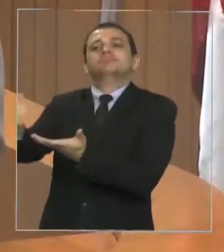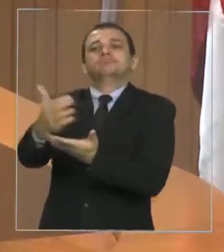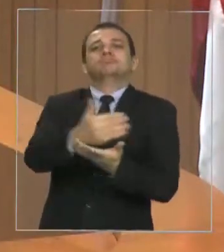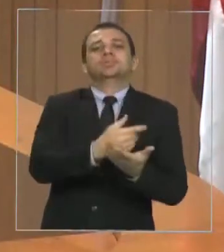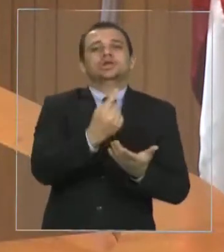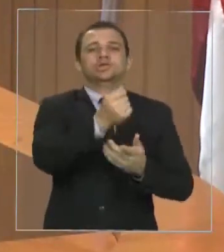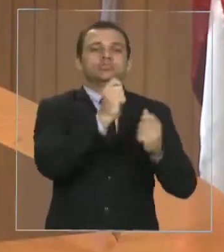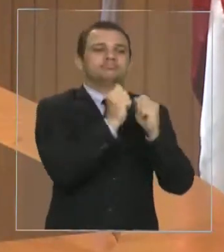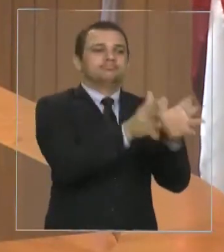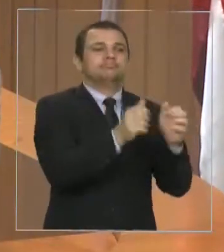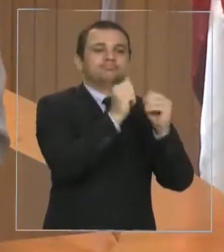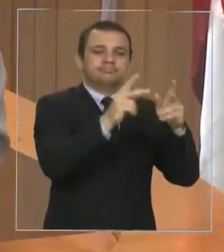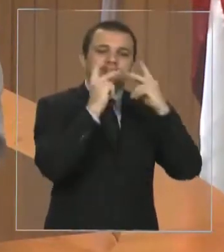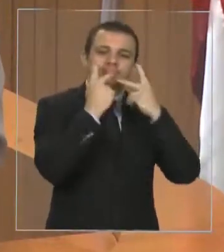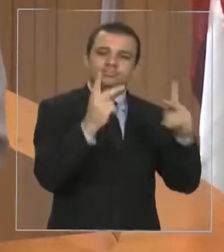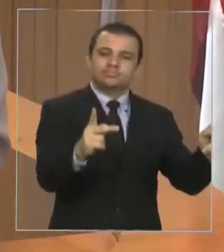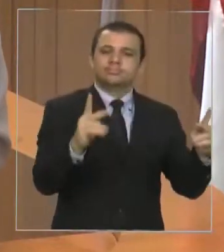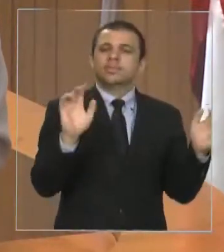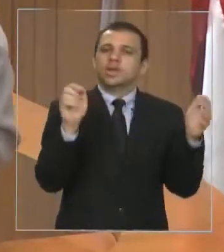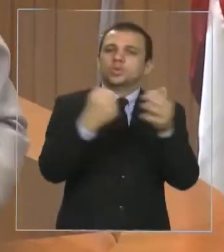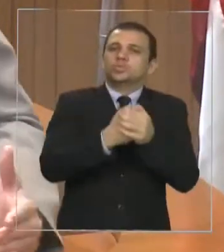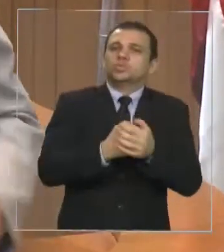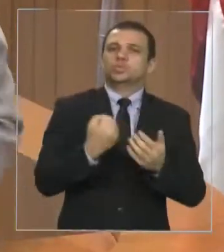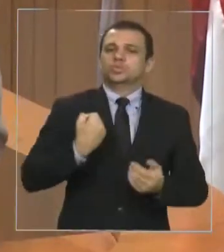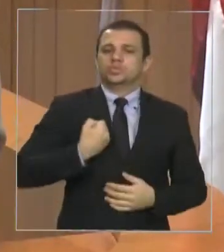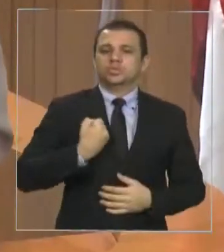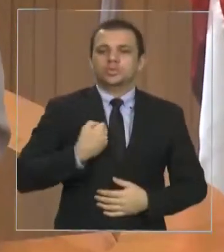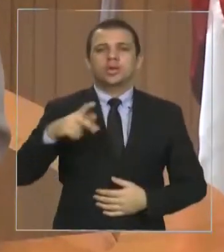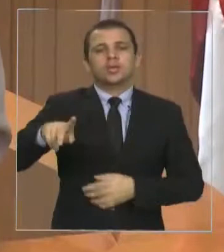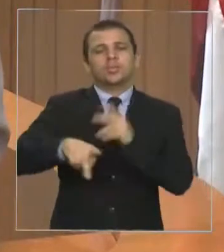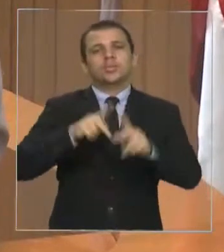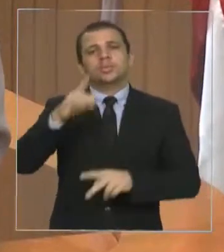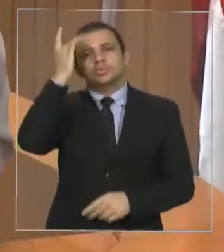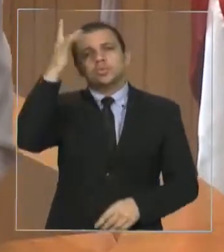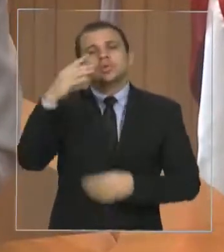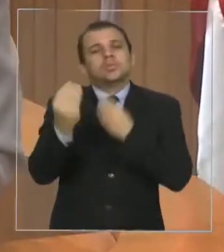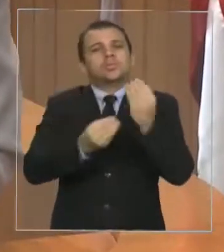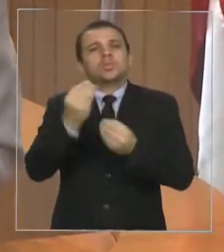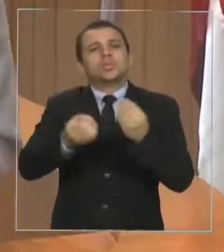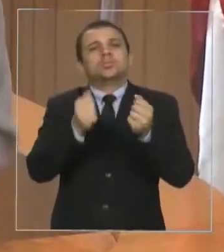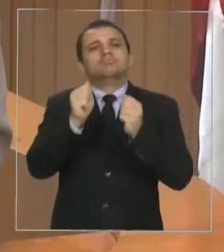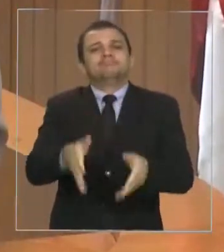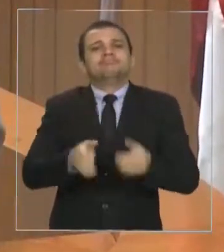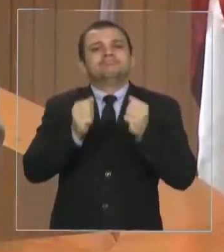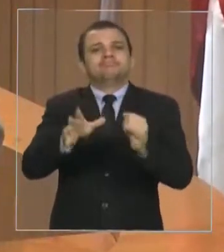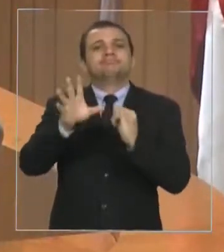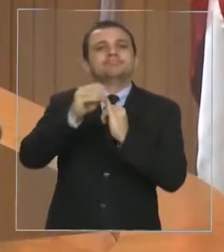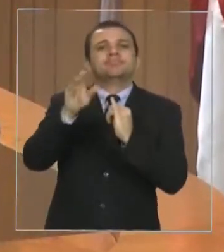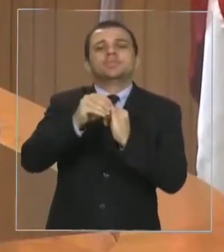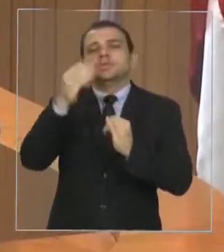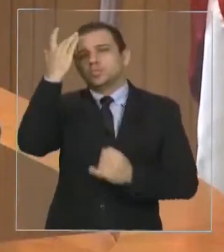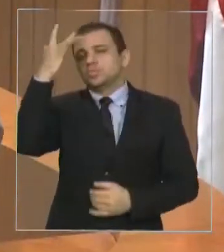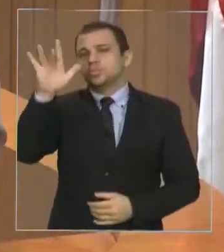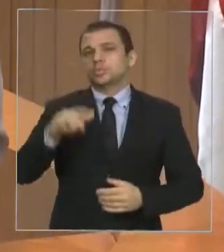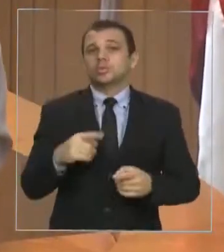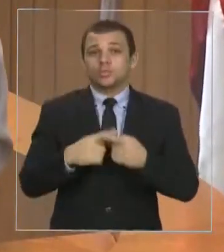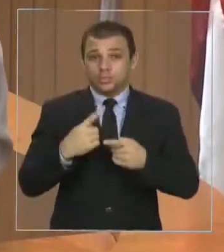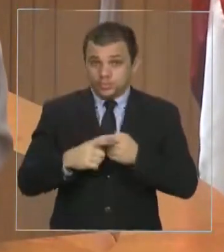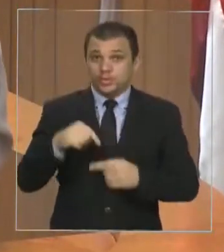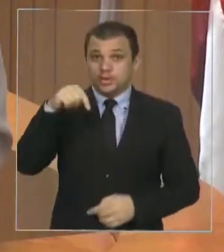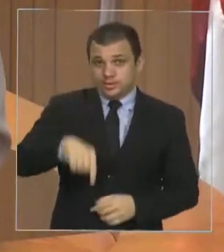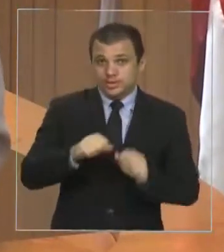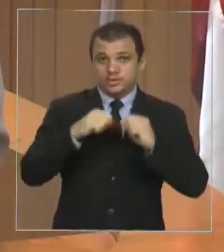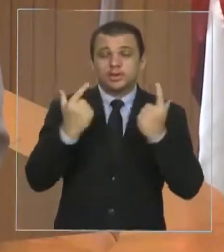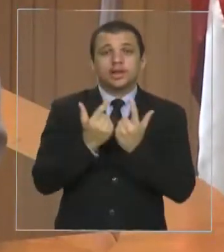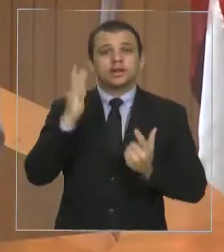sendo colocado os seus tributos, seus impostos. Porque aumento de imposto o governador já mandou aprovar nesta casa e